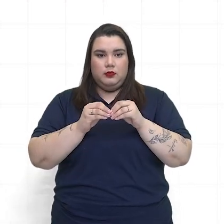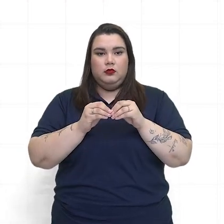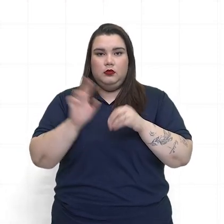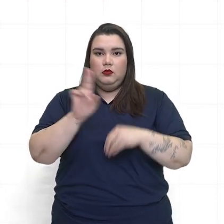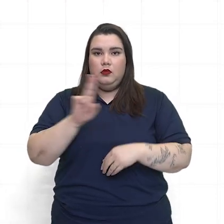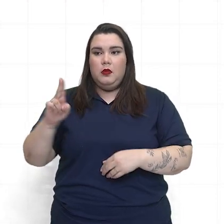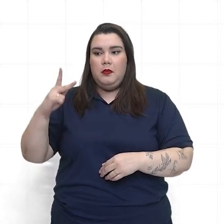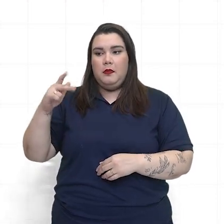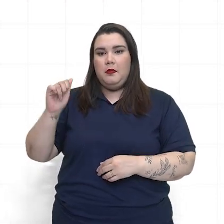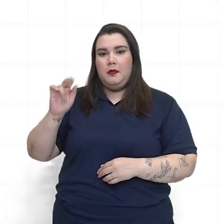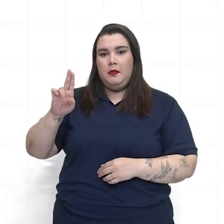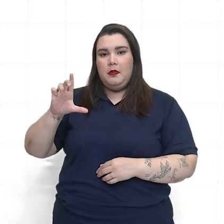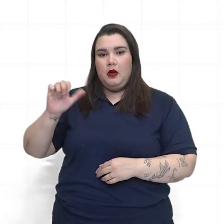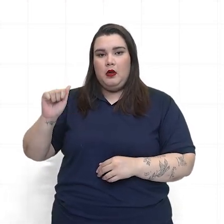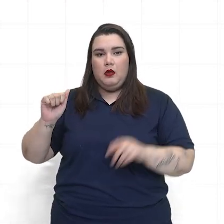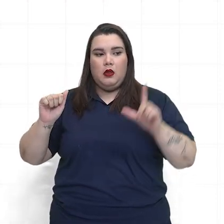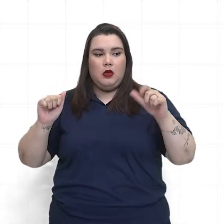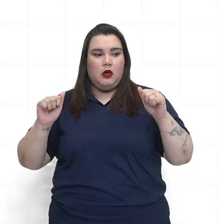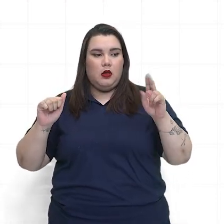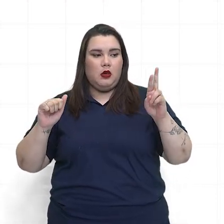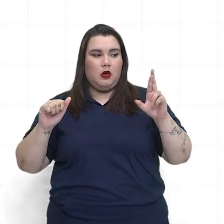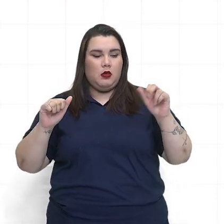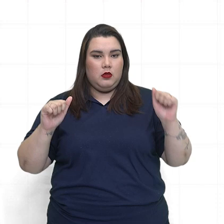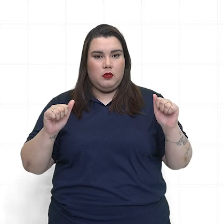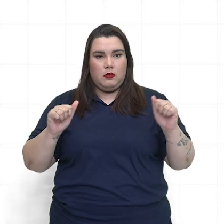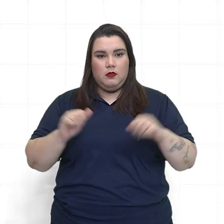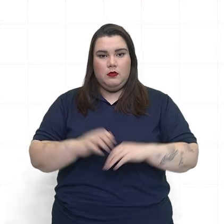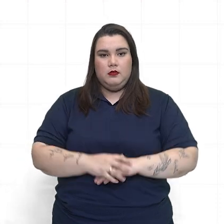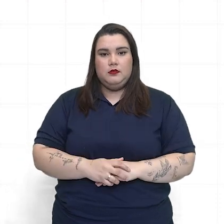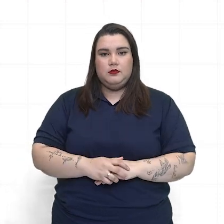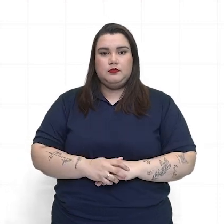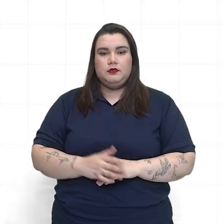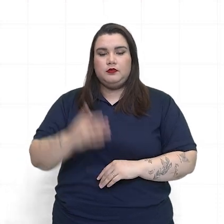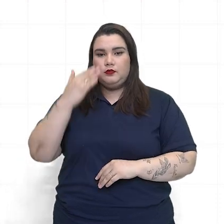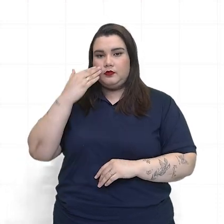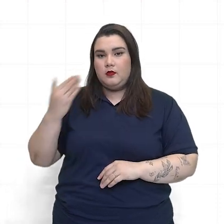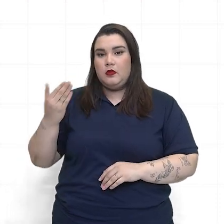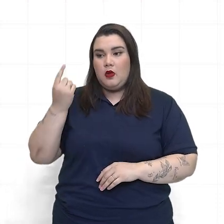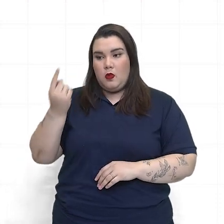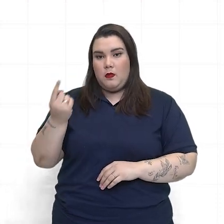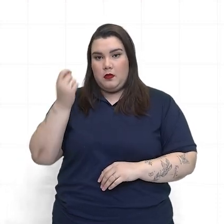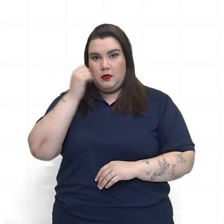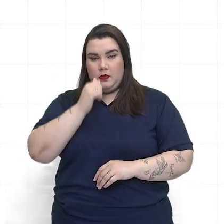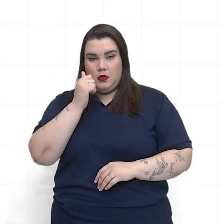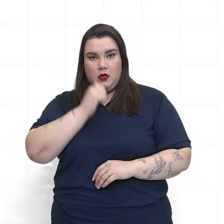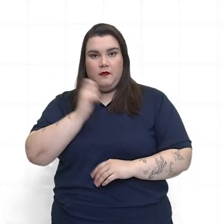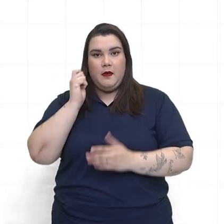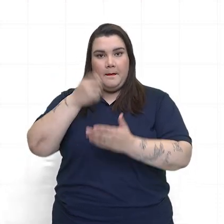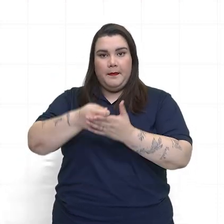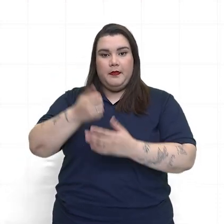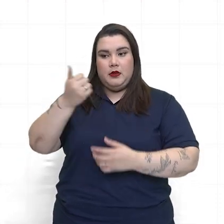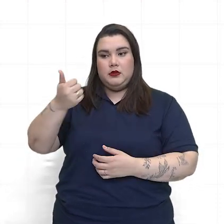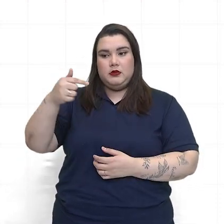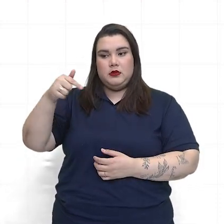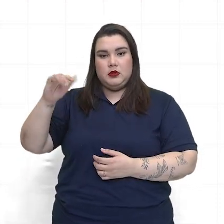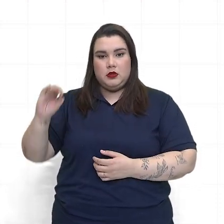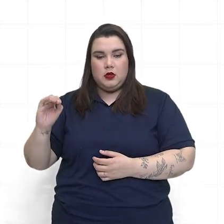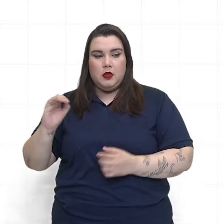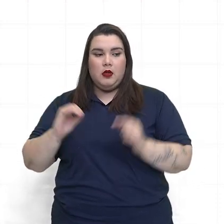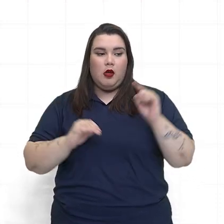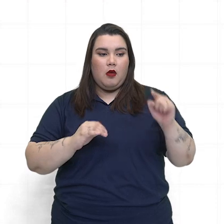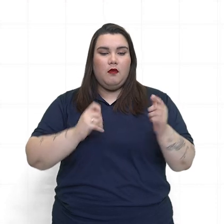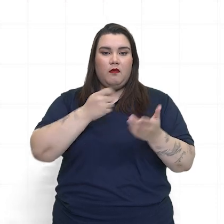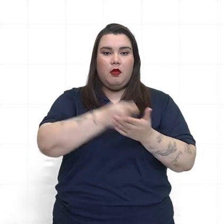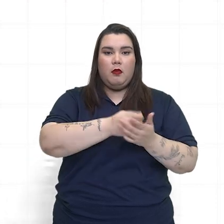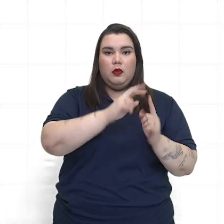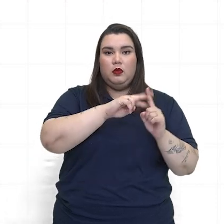Paula e Laura, beleza? Então, são essas. Então, uma lá, ó. Uma eu já sei que vai pagar 170 e a outra vai pagar